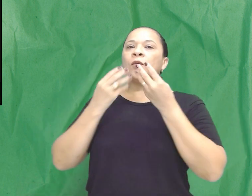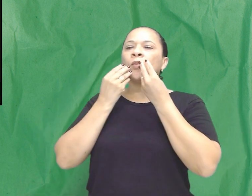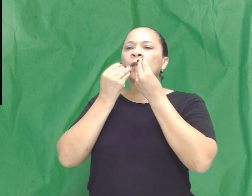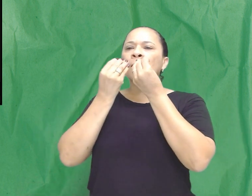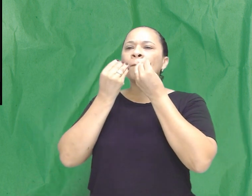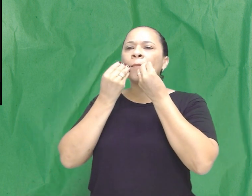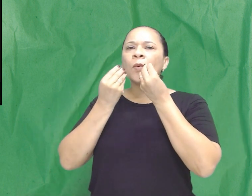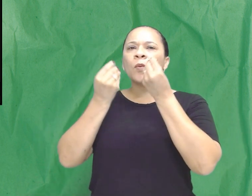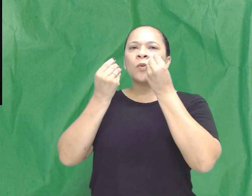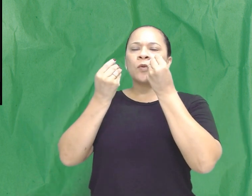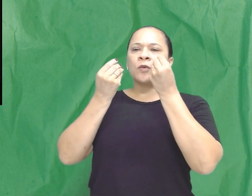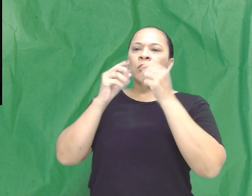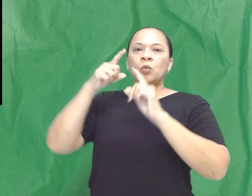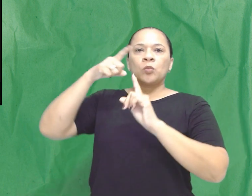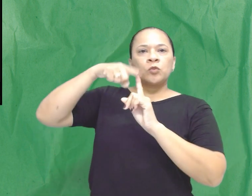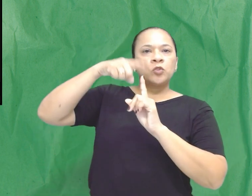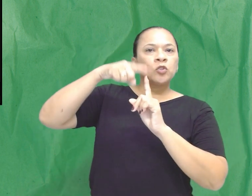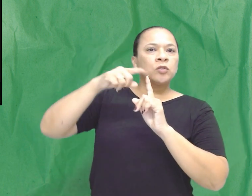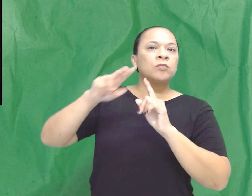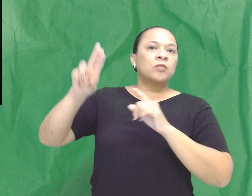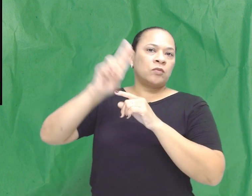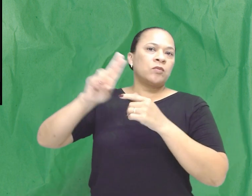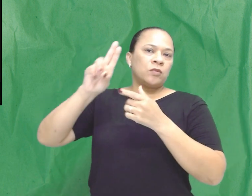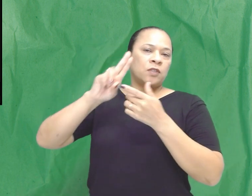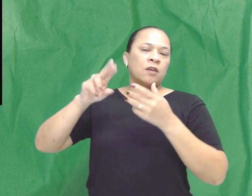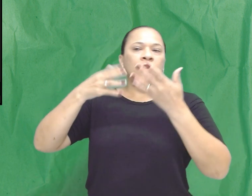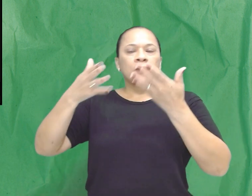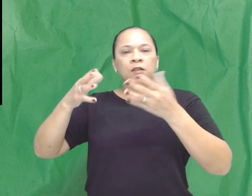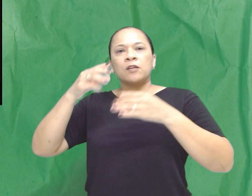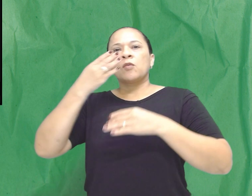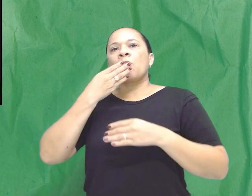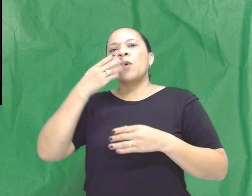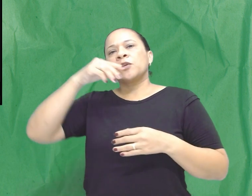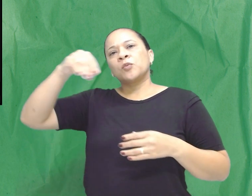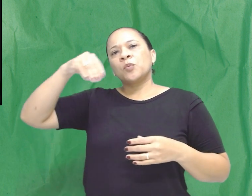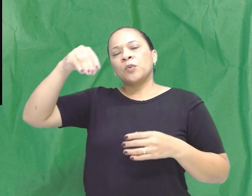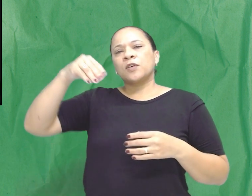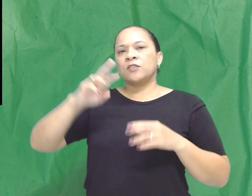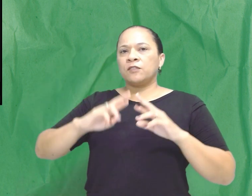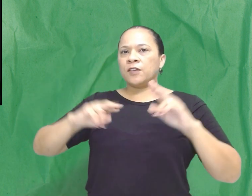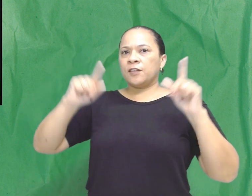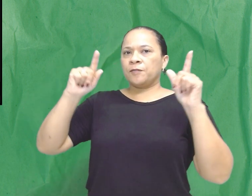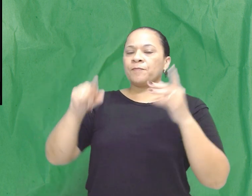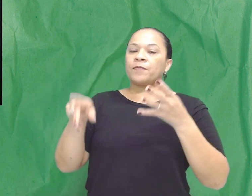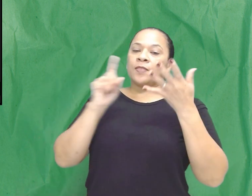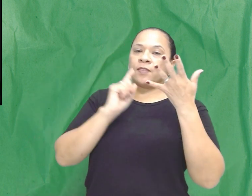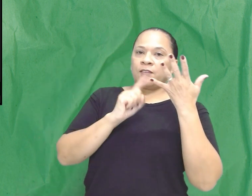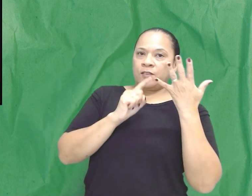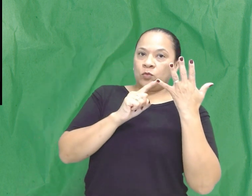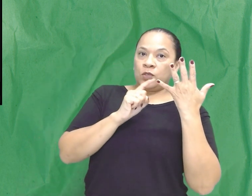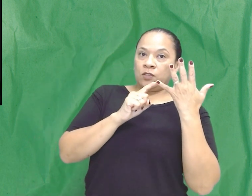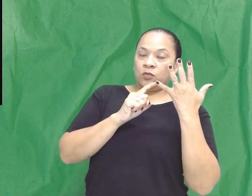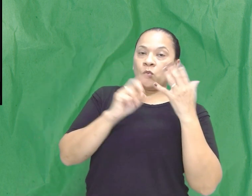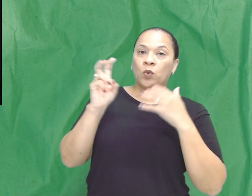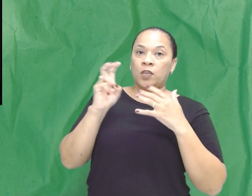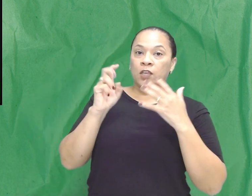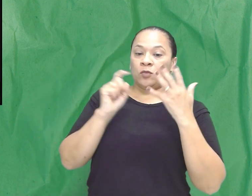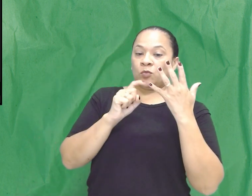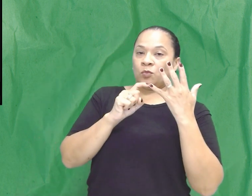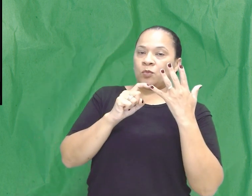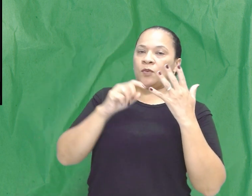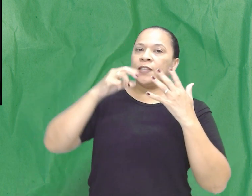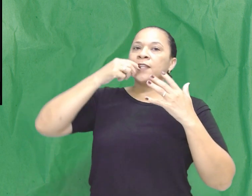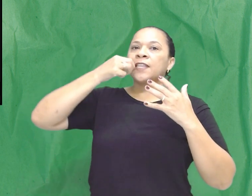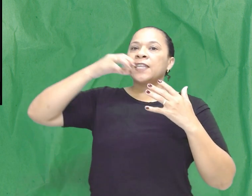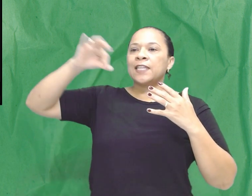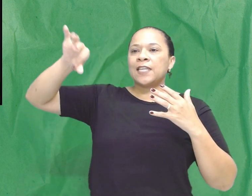biscoito que a gente está preparando, o açúcar ele pode ser diferenciado. E finalmente o sal, que muita gente não entende por que usar sal,